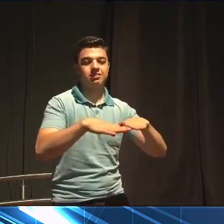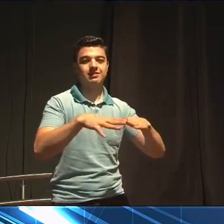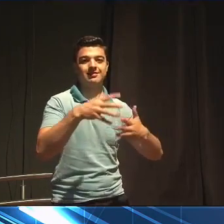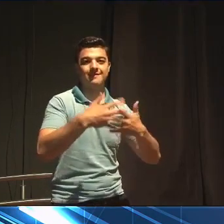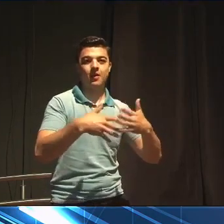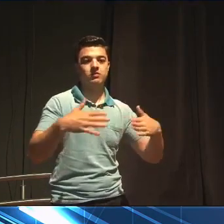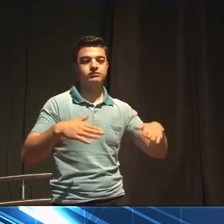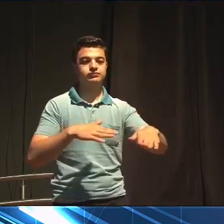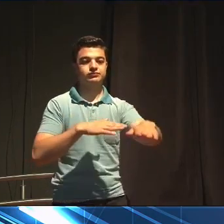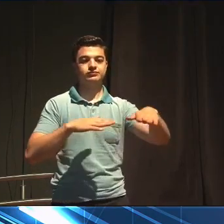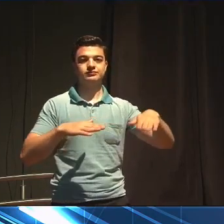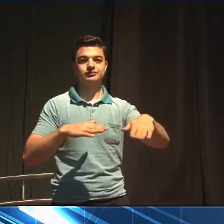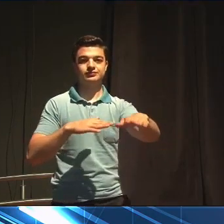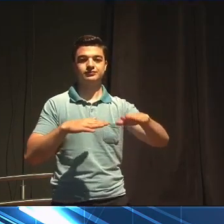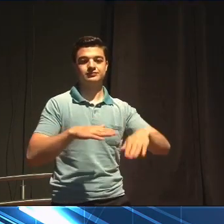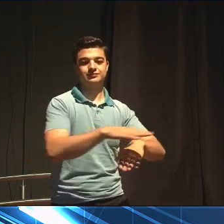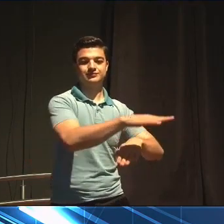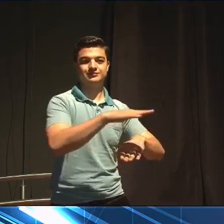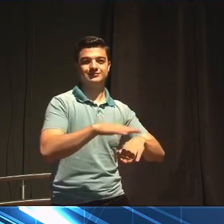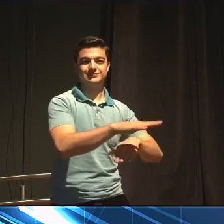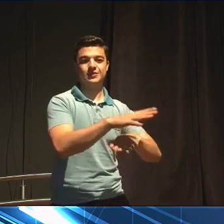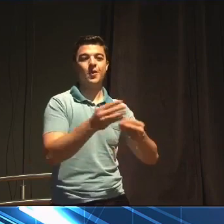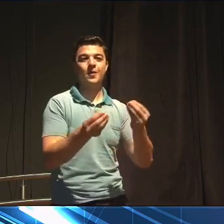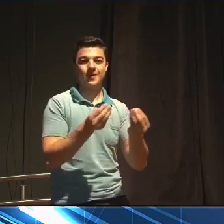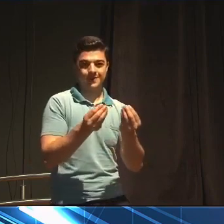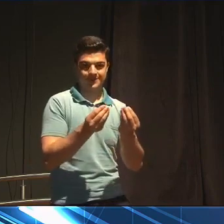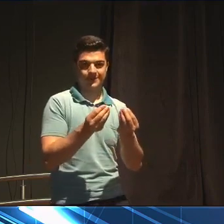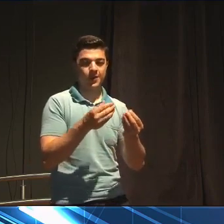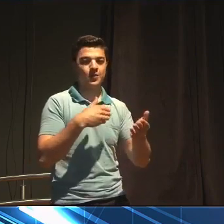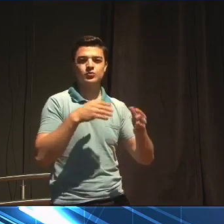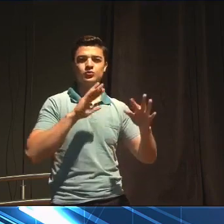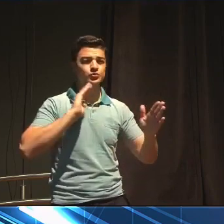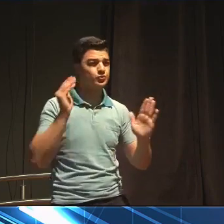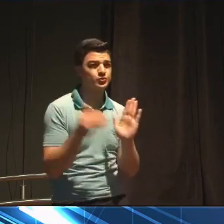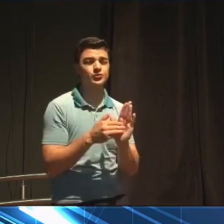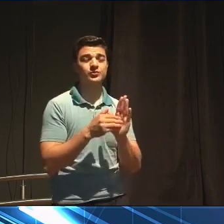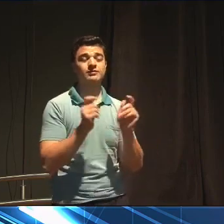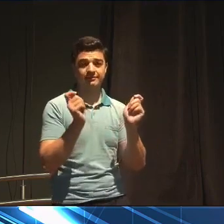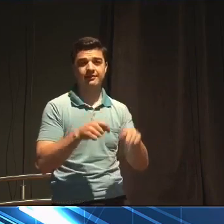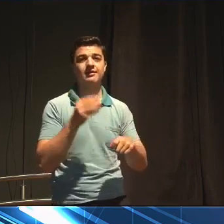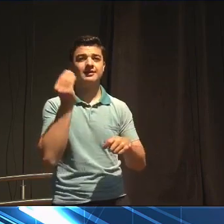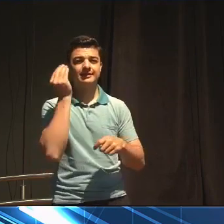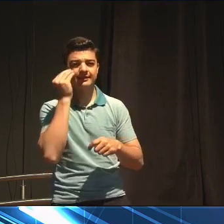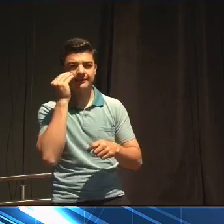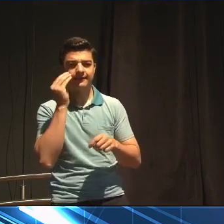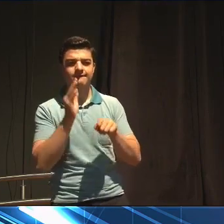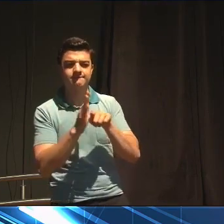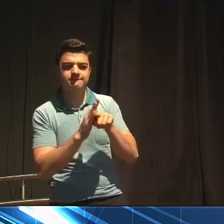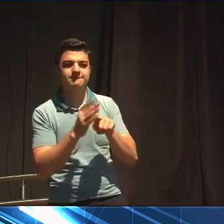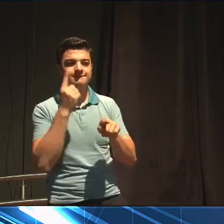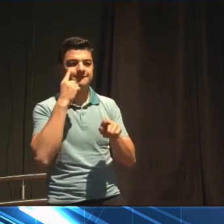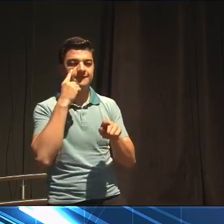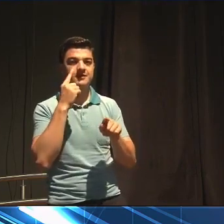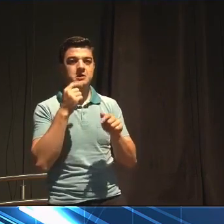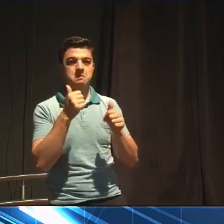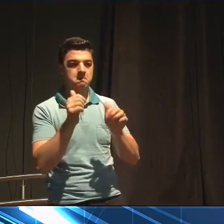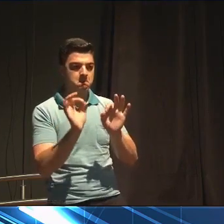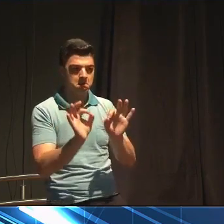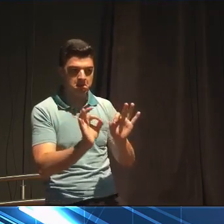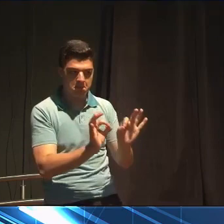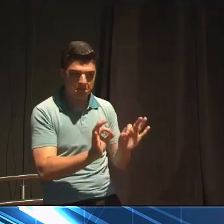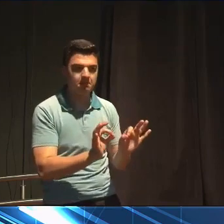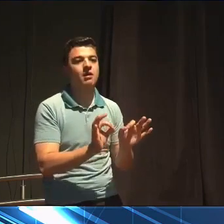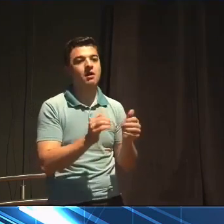monitorar absolutamente tudo com visão computacional e simular tudo isso antes de colocar em operação no mundo real. E usando